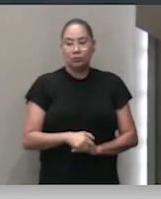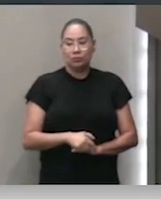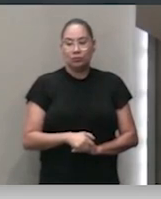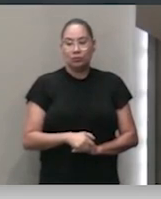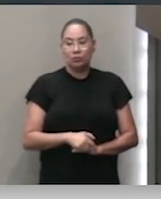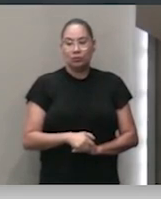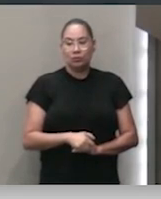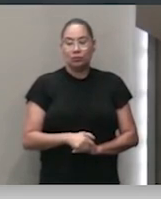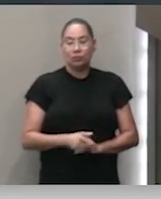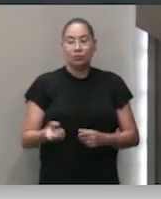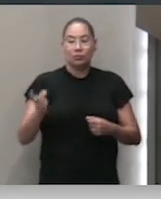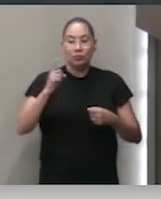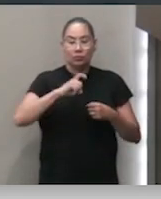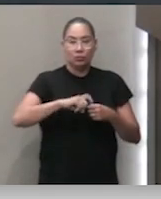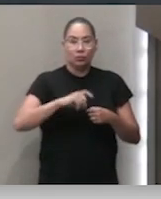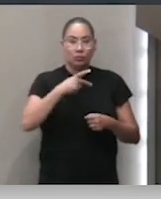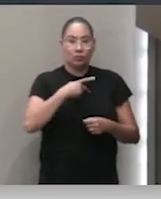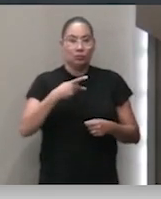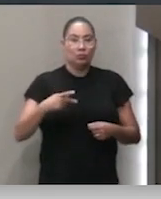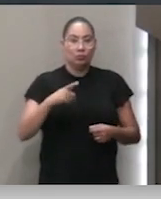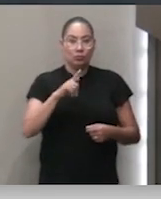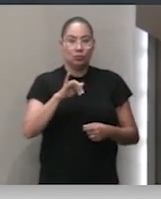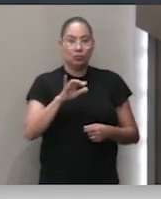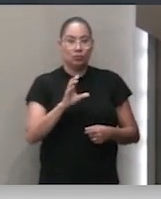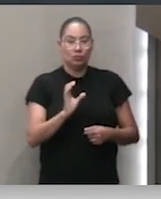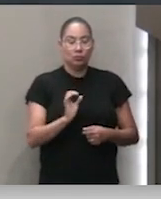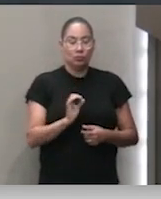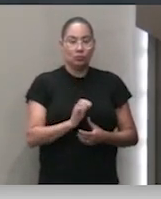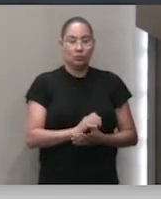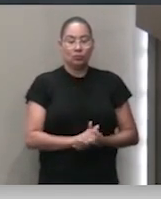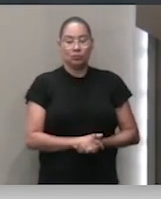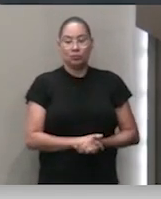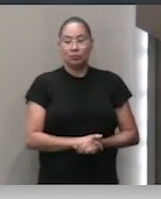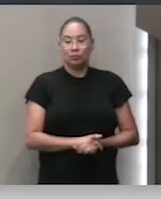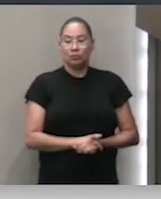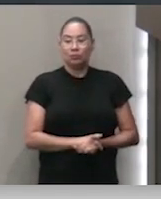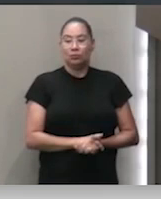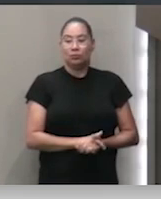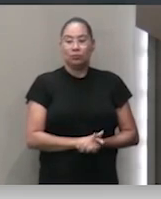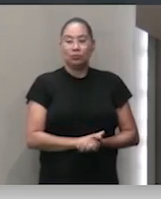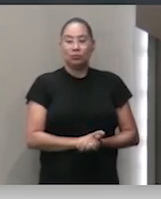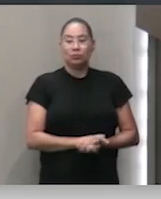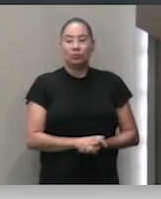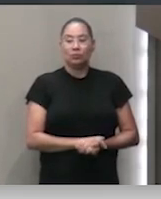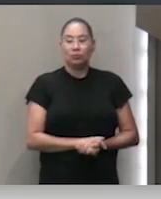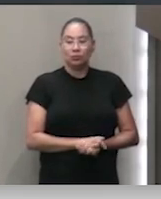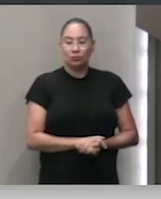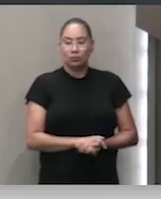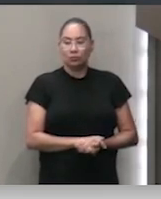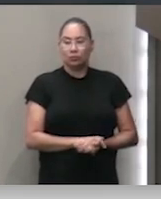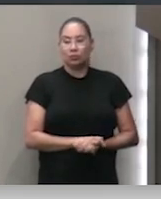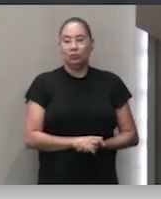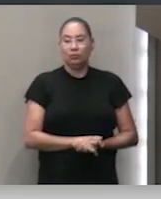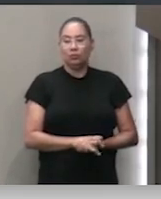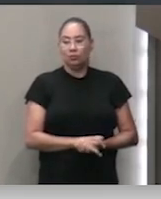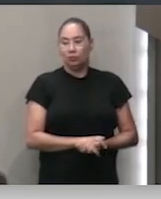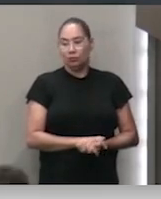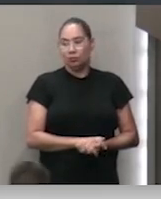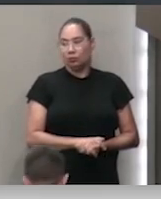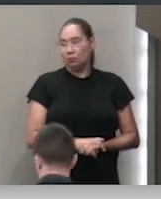Devolvo os trabalhos para o vereador presidente dessa casa, Giordani Krug Campos Ramos. Gil Krug.